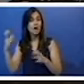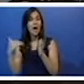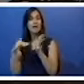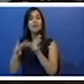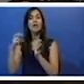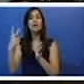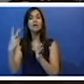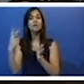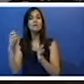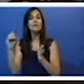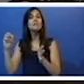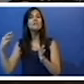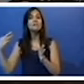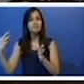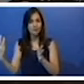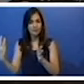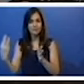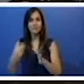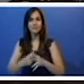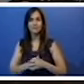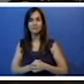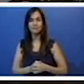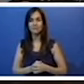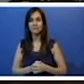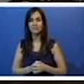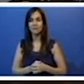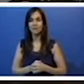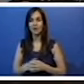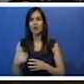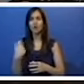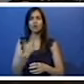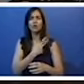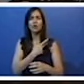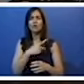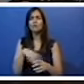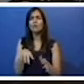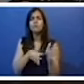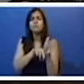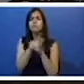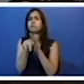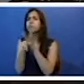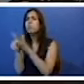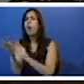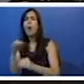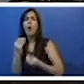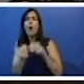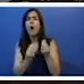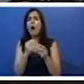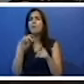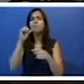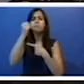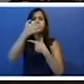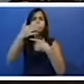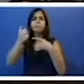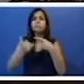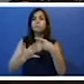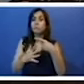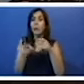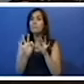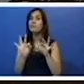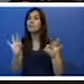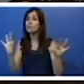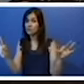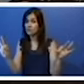até a página 203 e nós vamos explorar a fração como medida